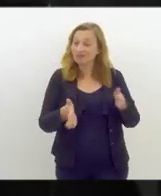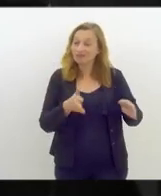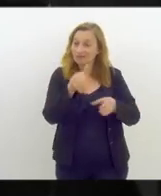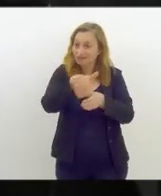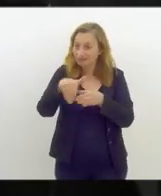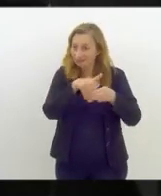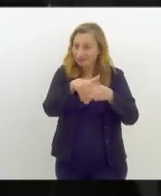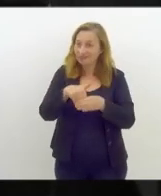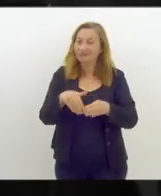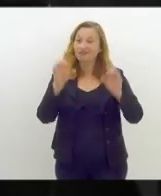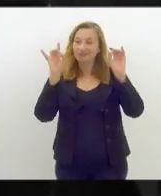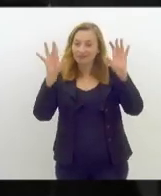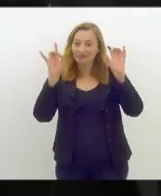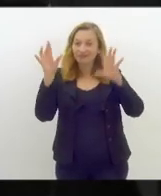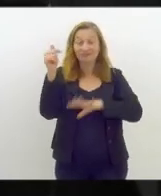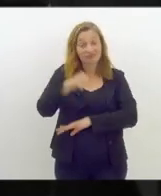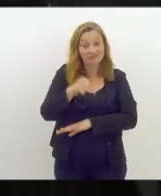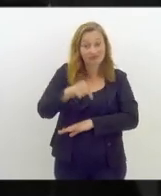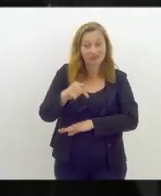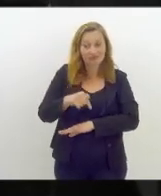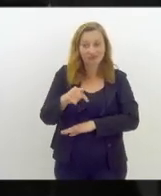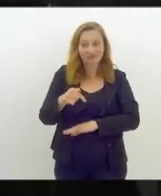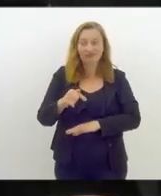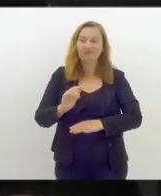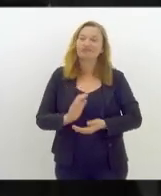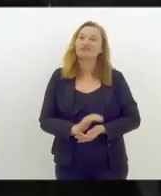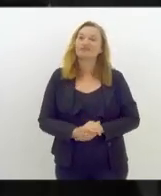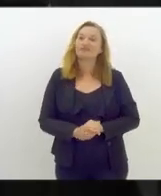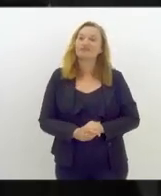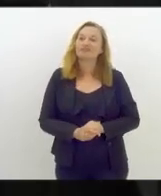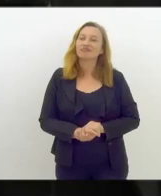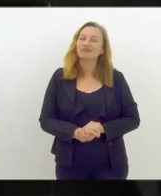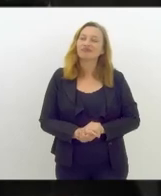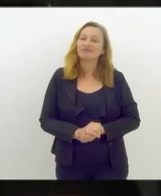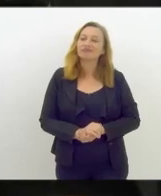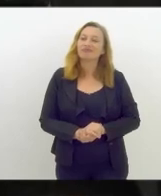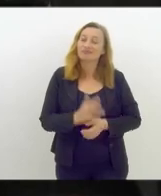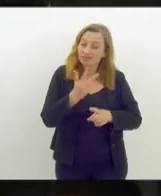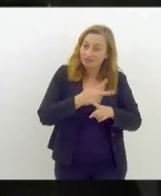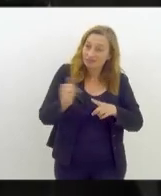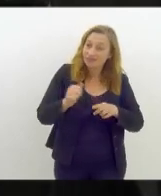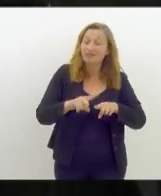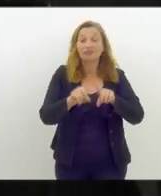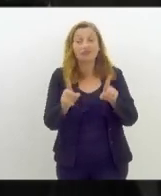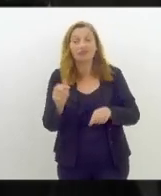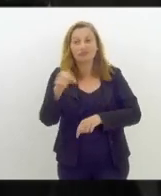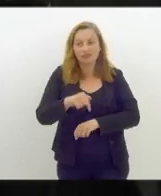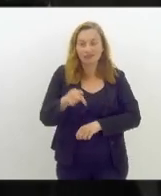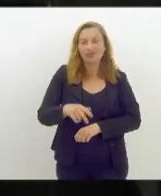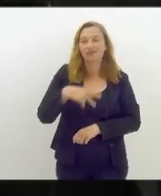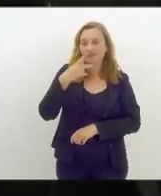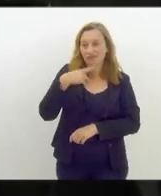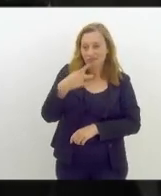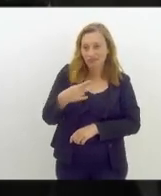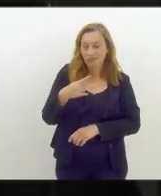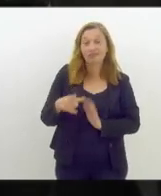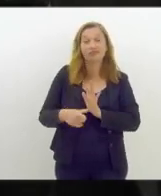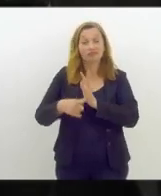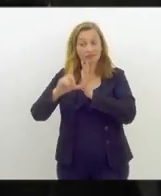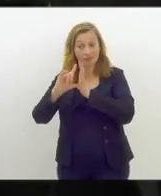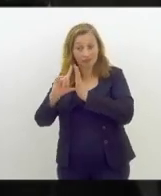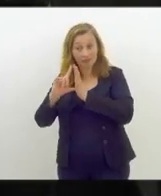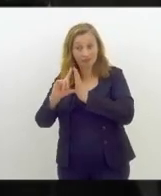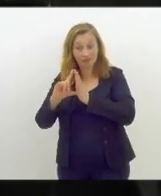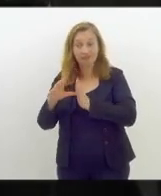E saudar especialmente aqueles que se sagraram vitoriosos, mas, como aqui foi dito